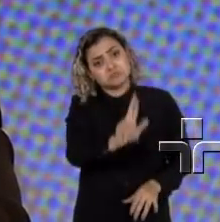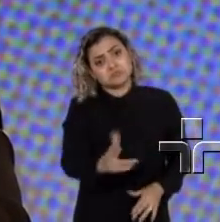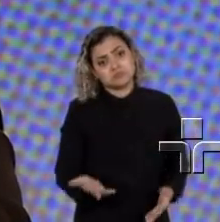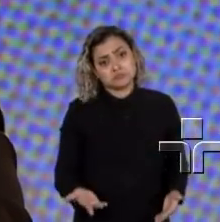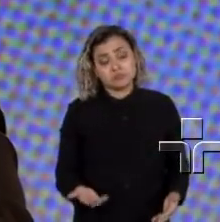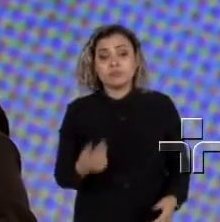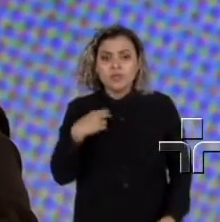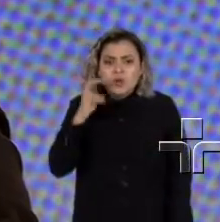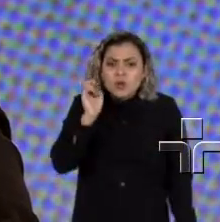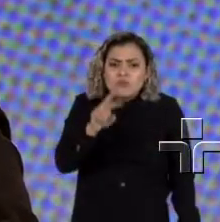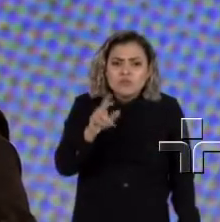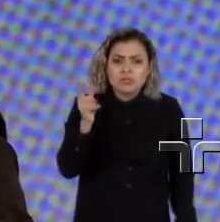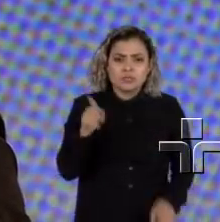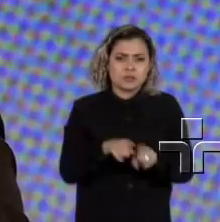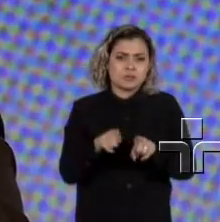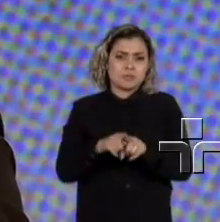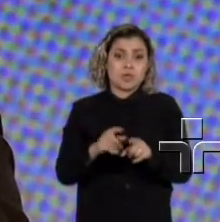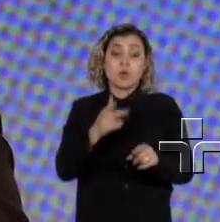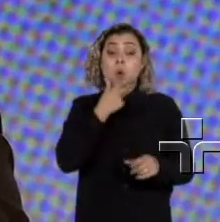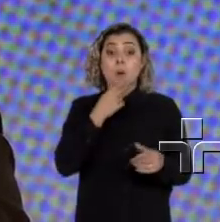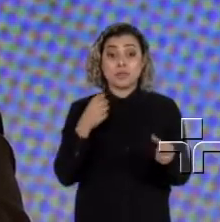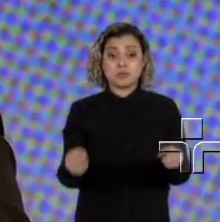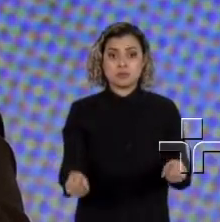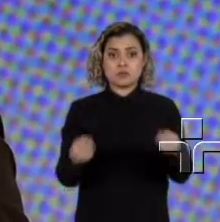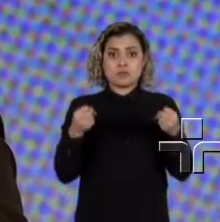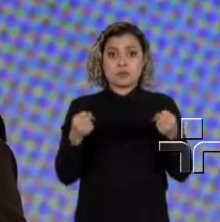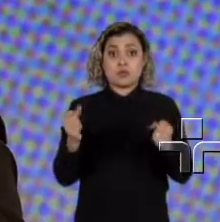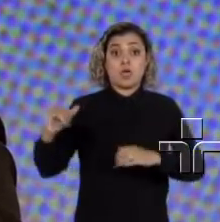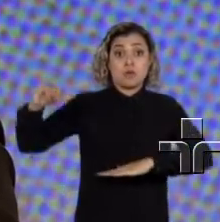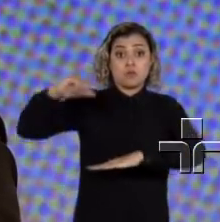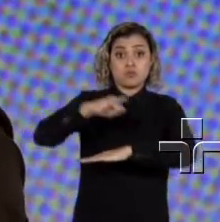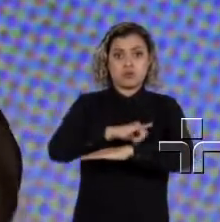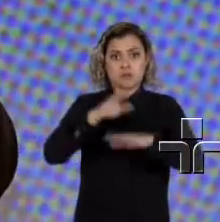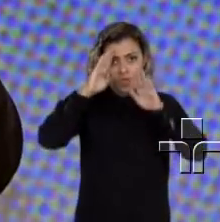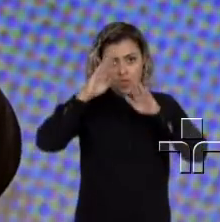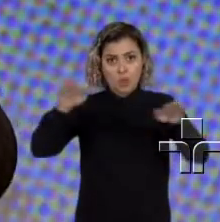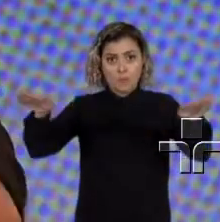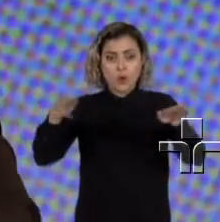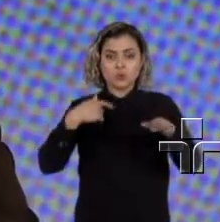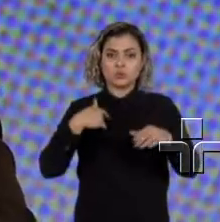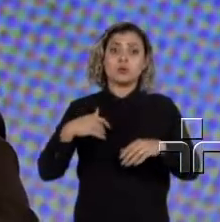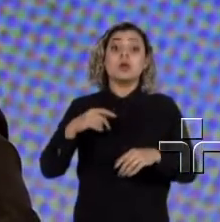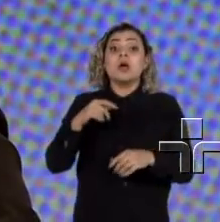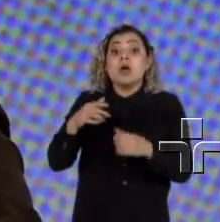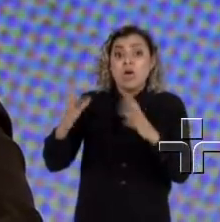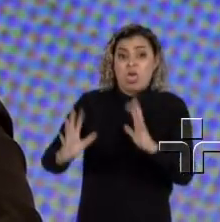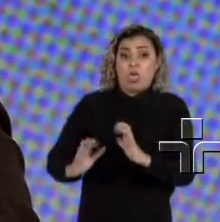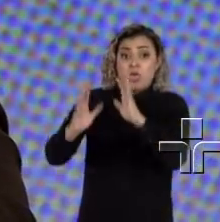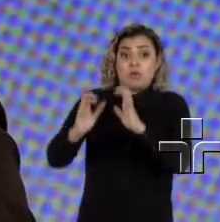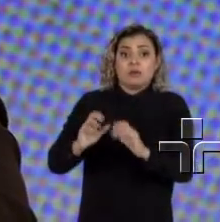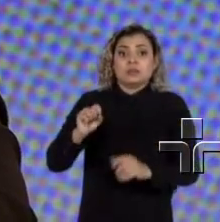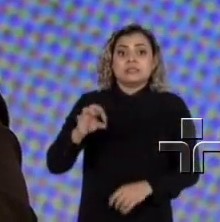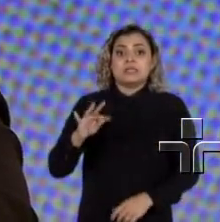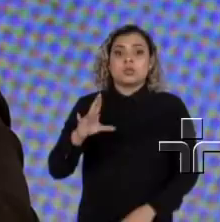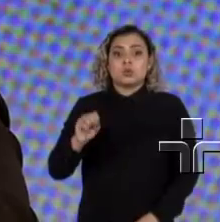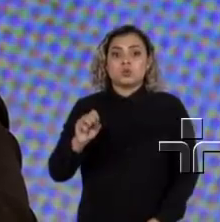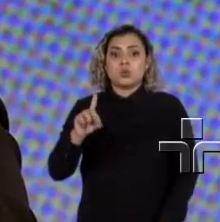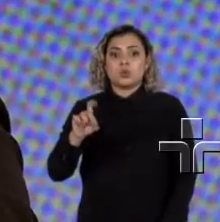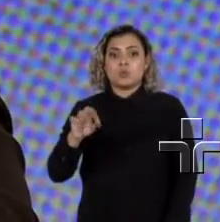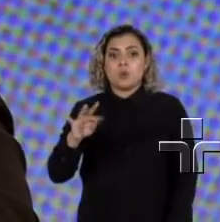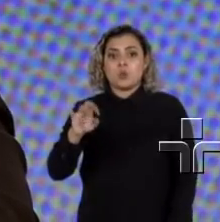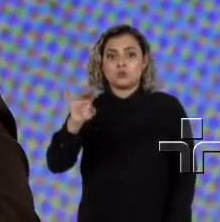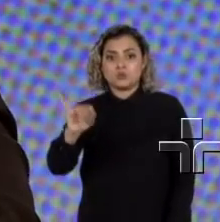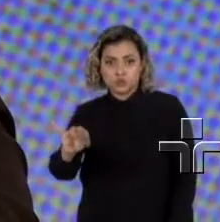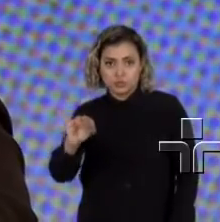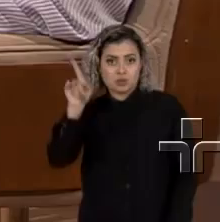Eu vi uma vez um piloto no aeroporto, um jovem piloto brigando com o dono de um avião no aeroporto Santos Dumont, porque o